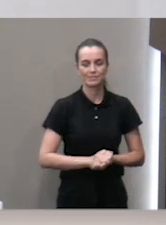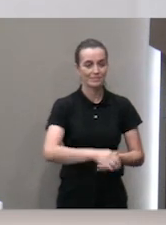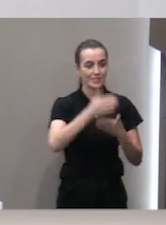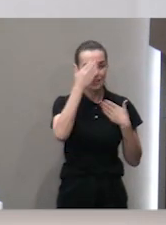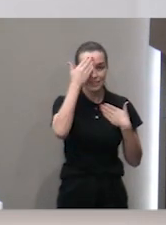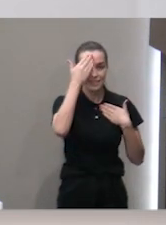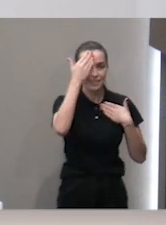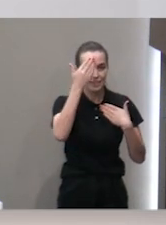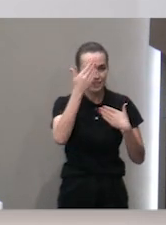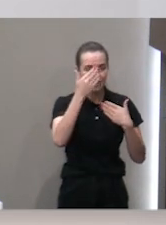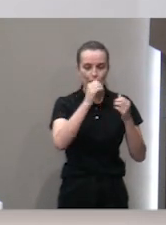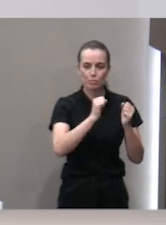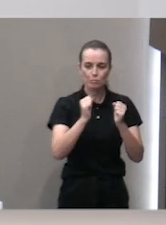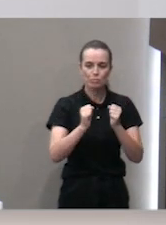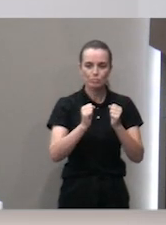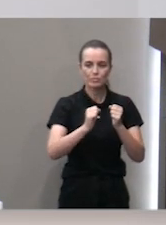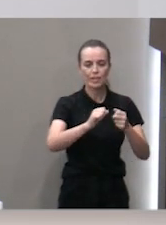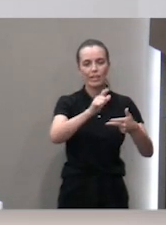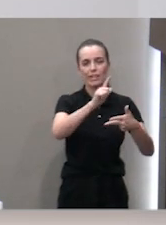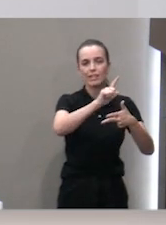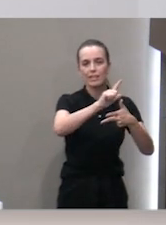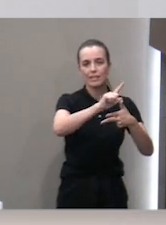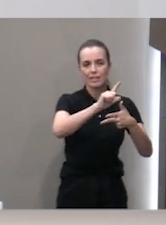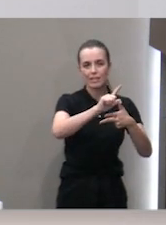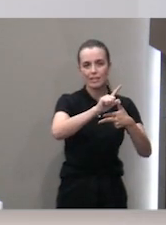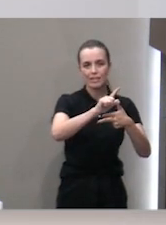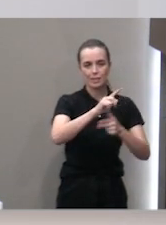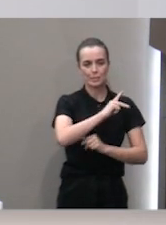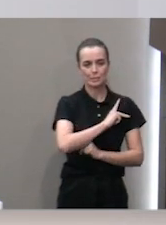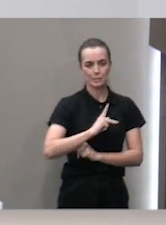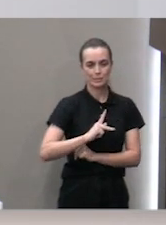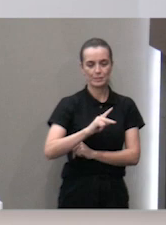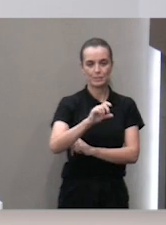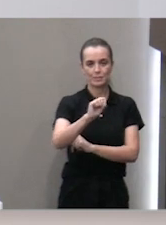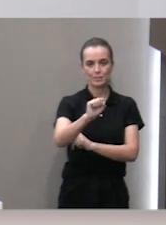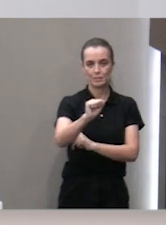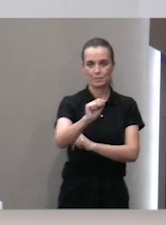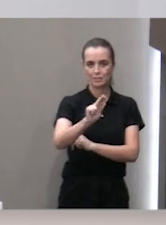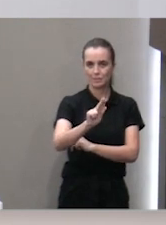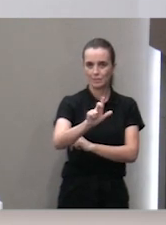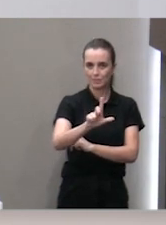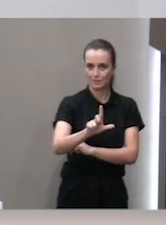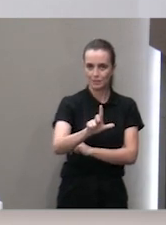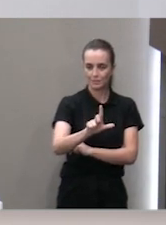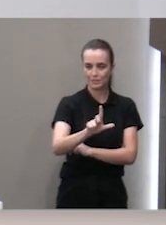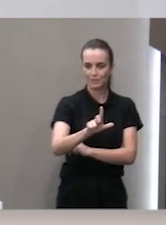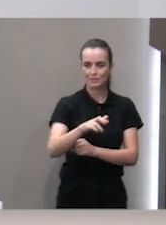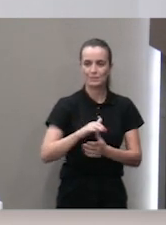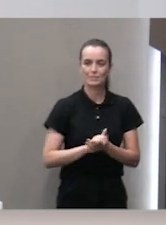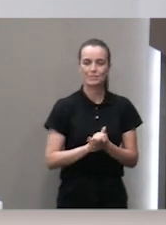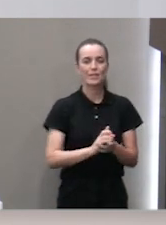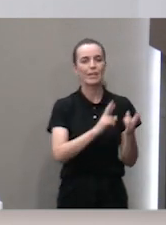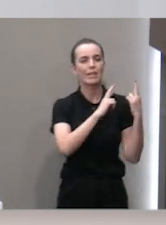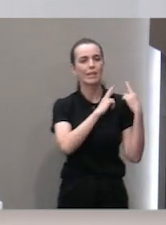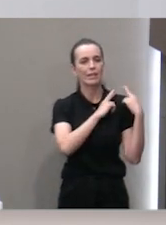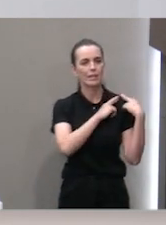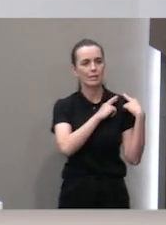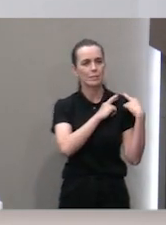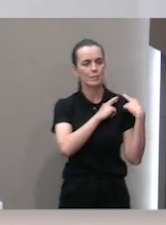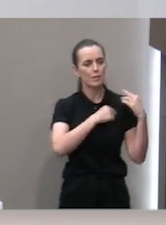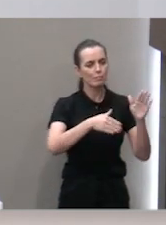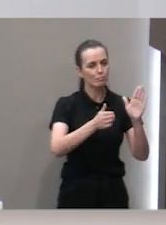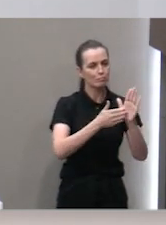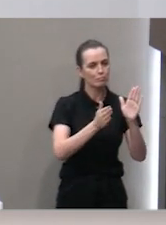Agradecemos ao Poder Legislativo e à pessoa do vereador Saul Spinelli, presidente da mesa diretora, ao qual foi responsável pela proposição